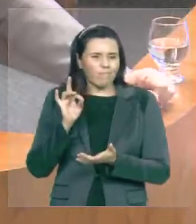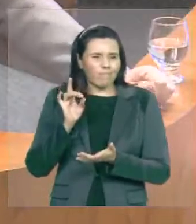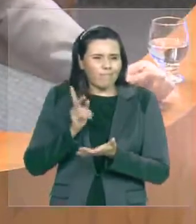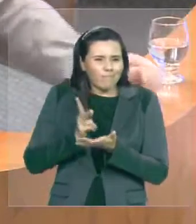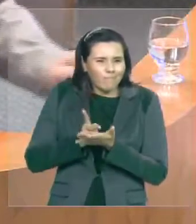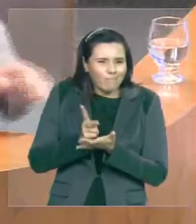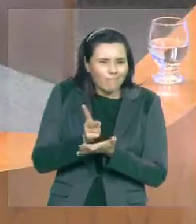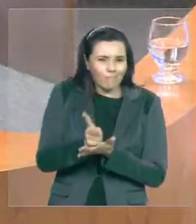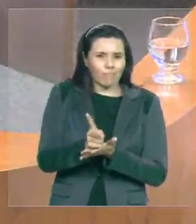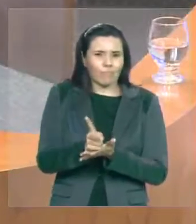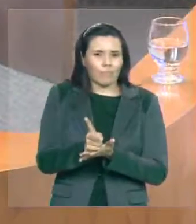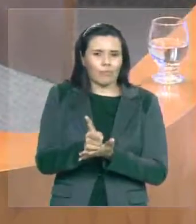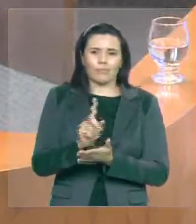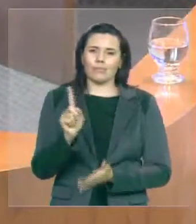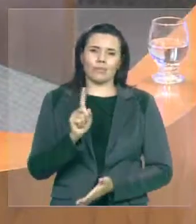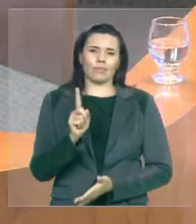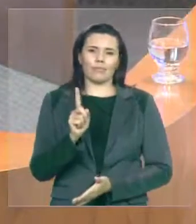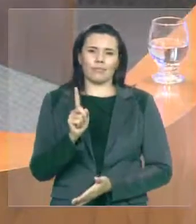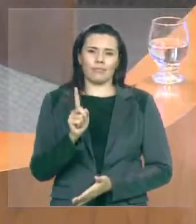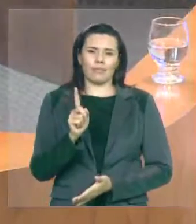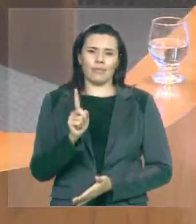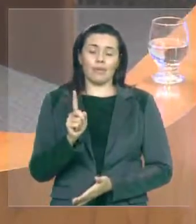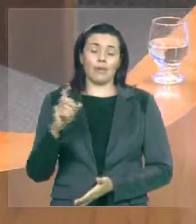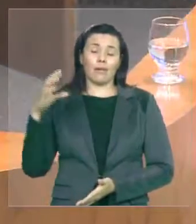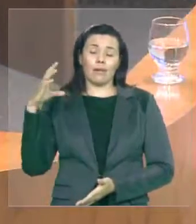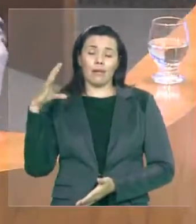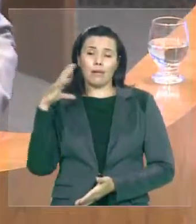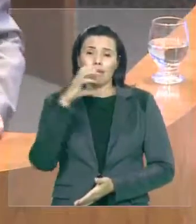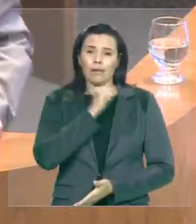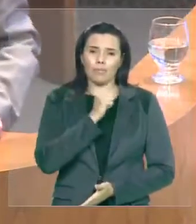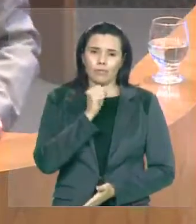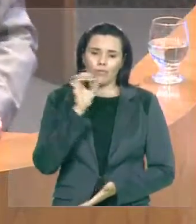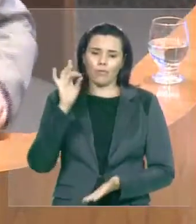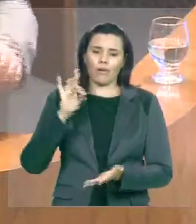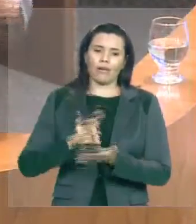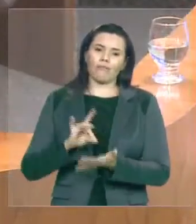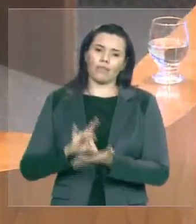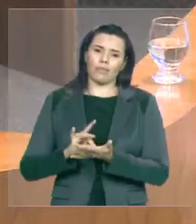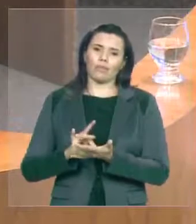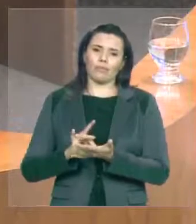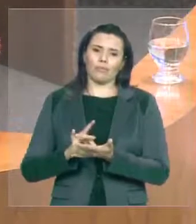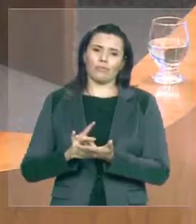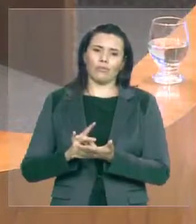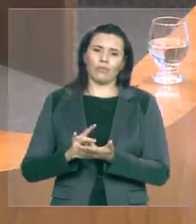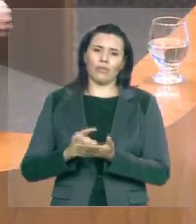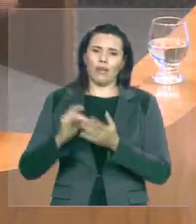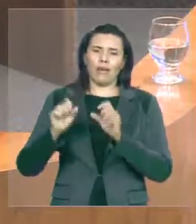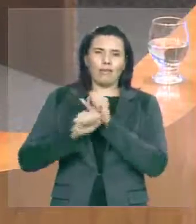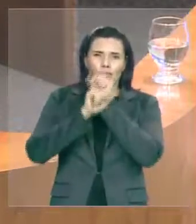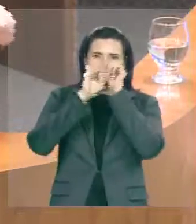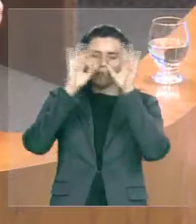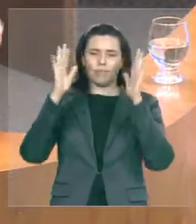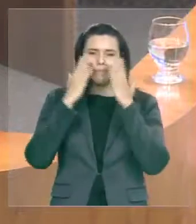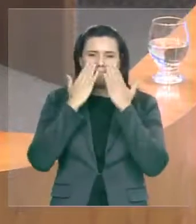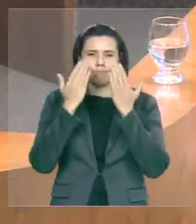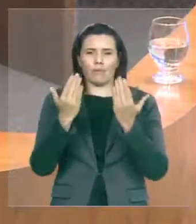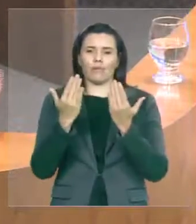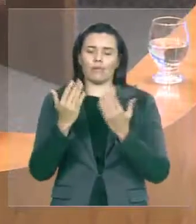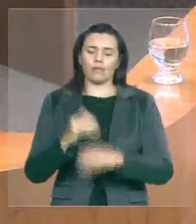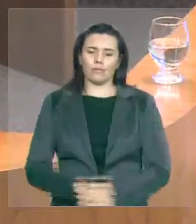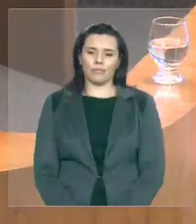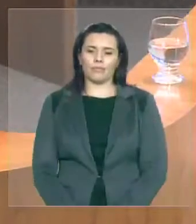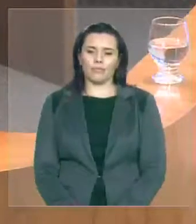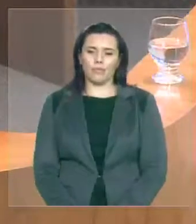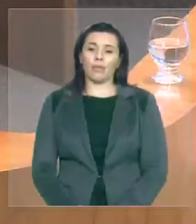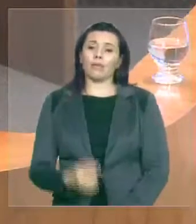cai. Nessa questão de São Luís, Deputado Edivaldo Holanda. nessa questão do transporte público,